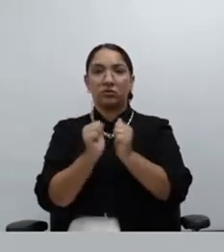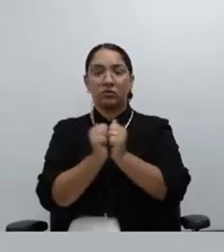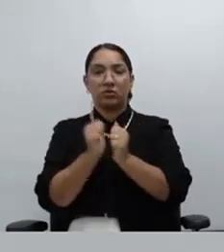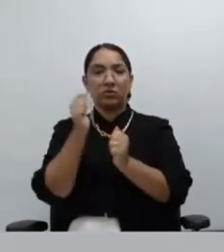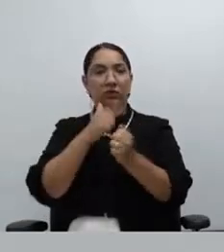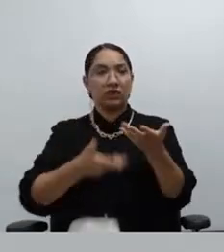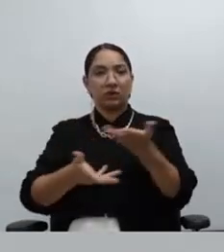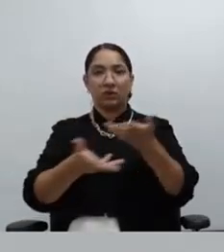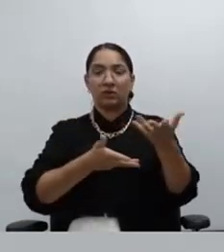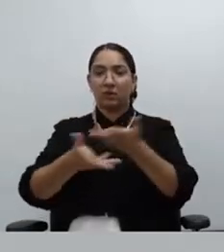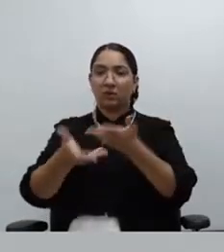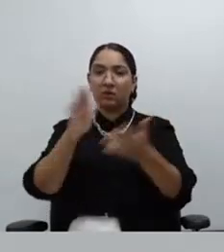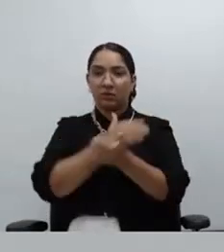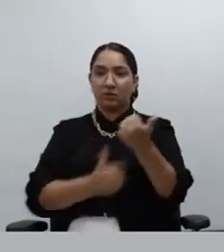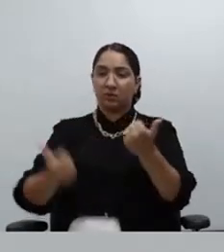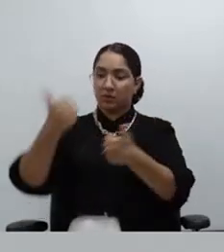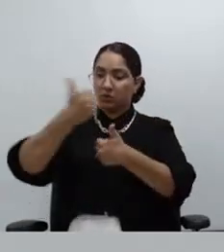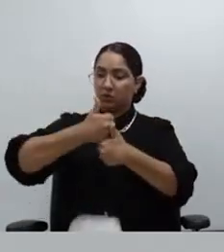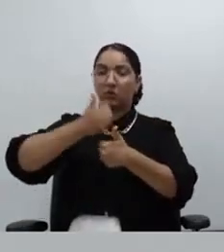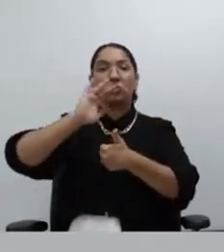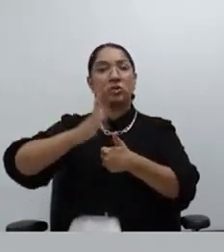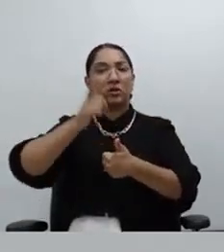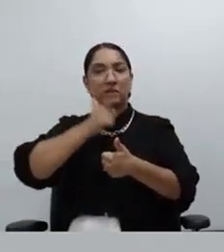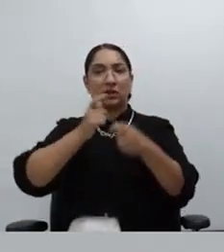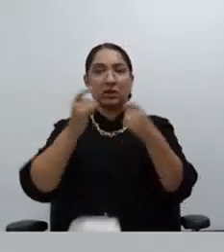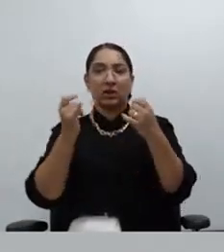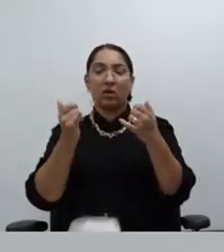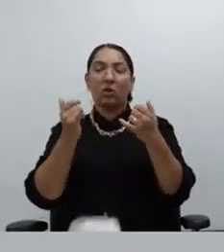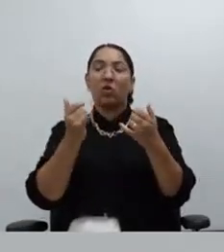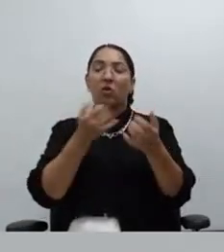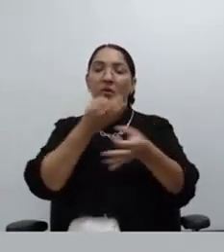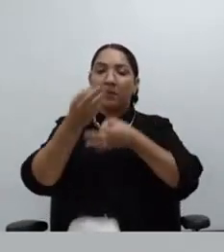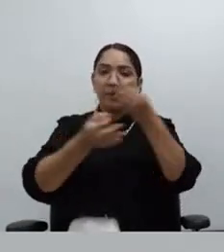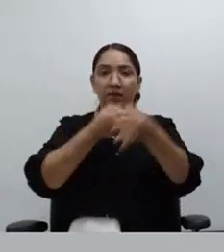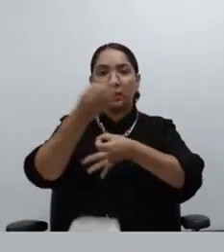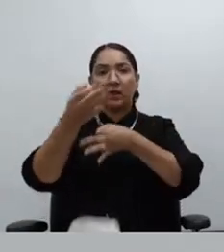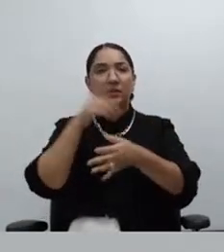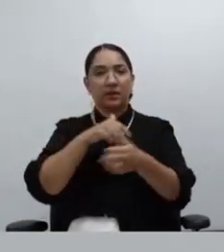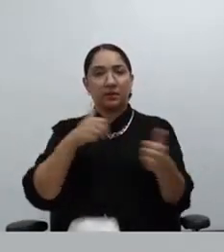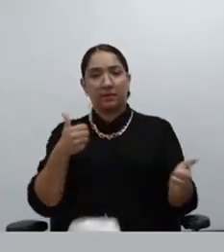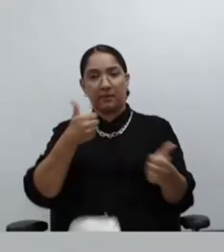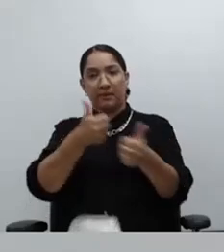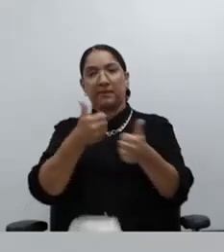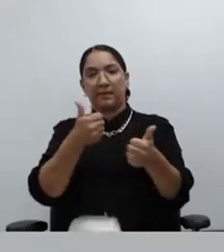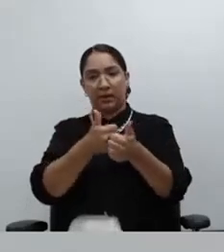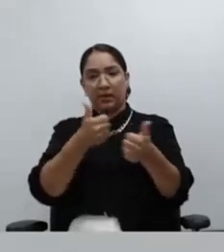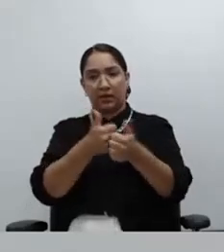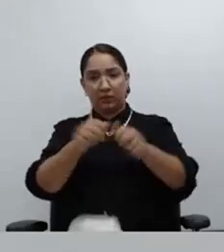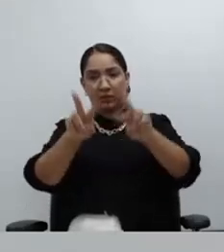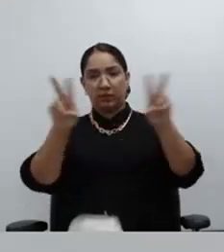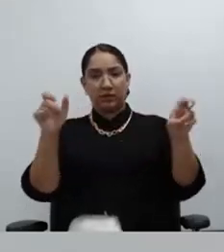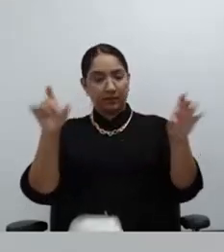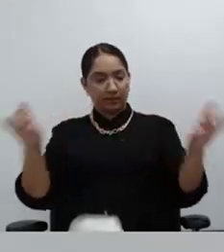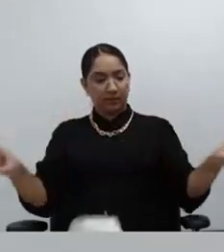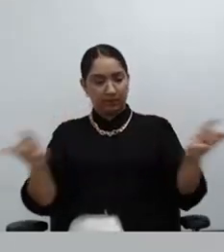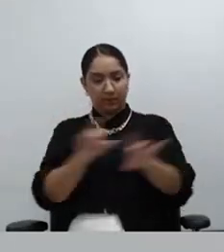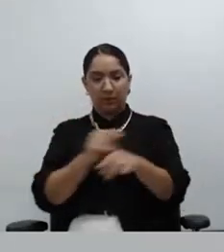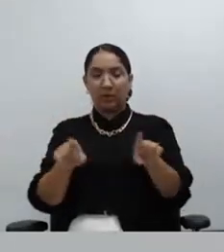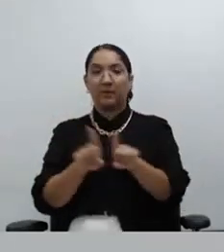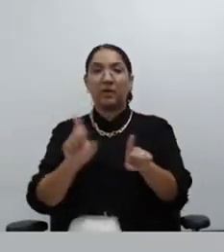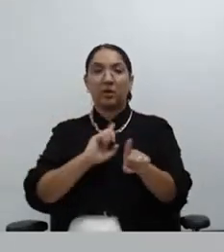oportunidades que havia me substituído, já tinha comentado, né, mas trago aqui de forma mais próxima a informação mais concreta de que nós